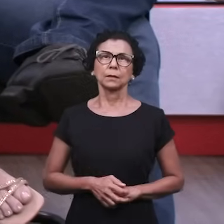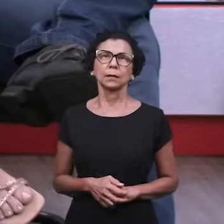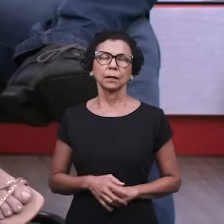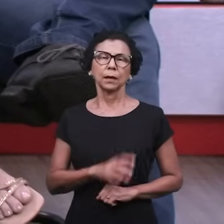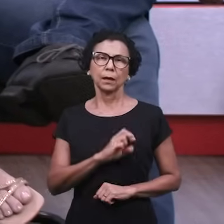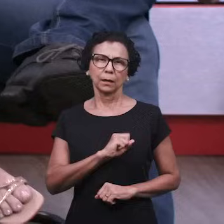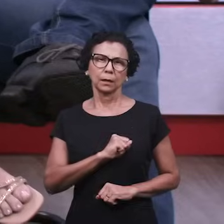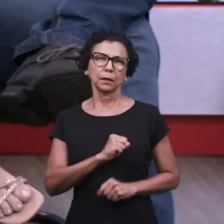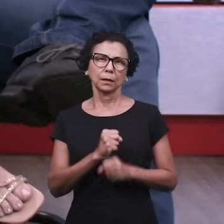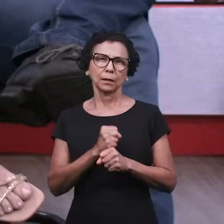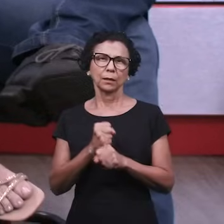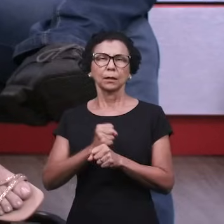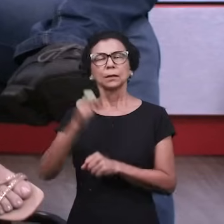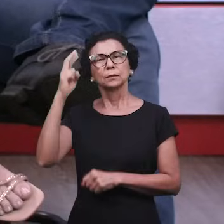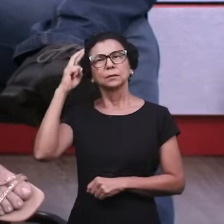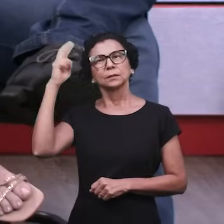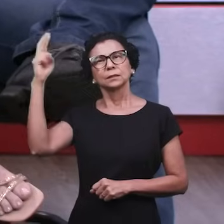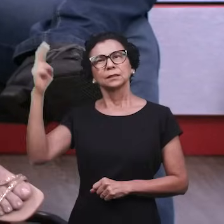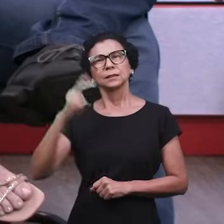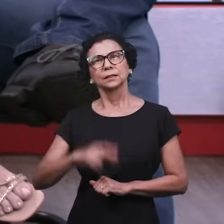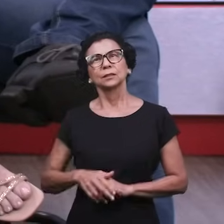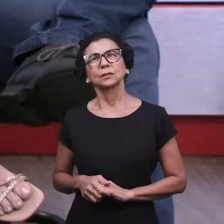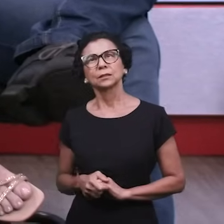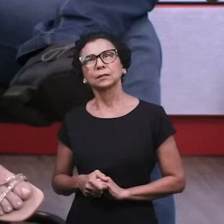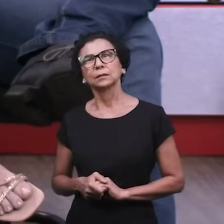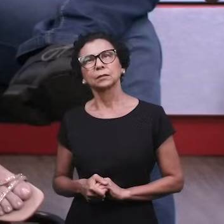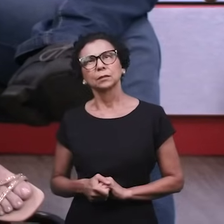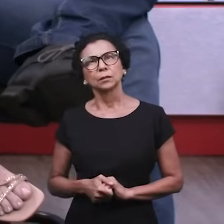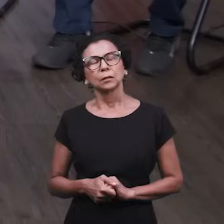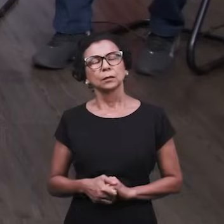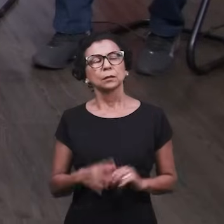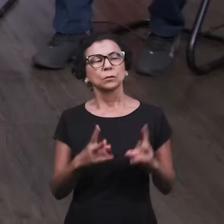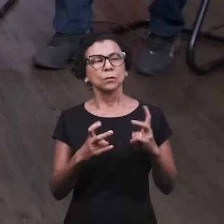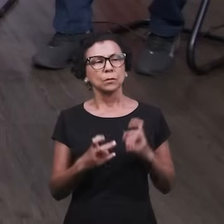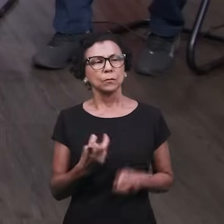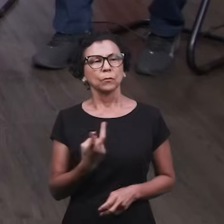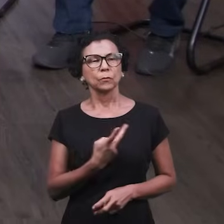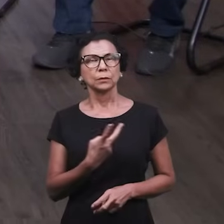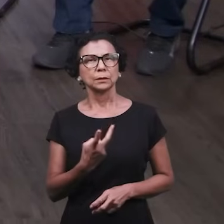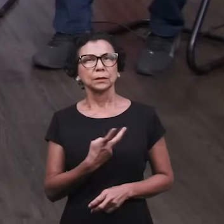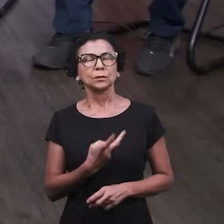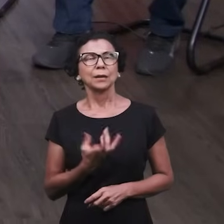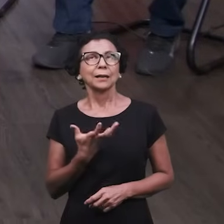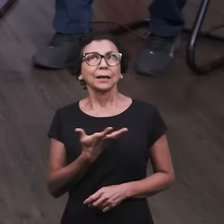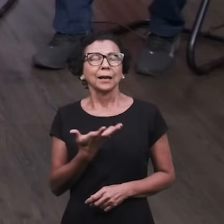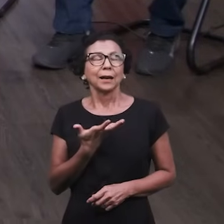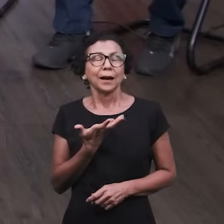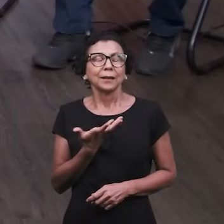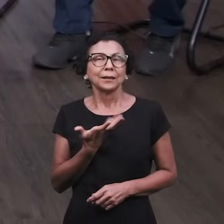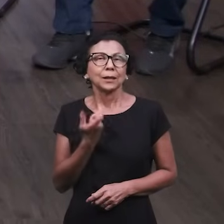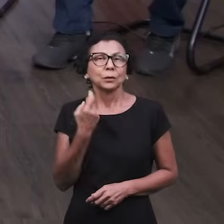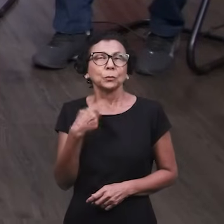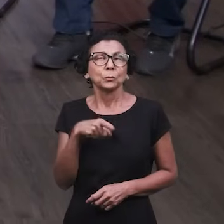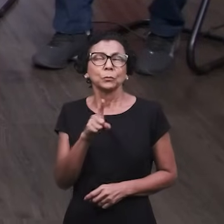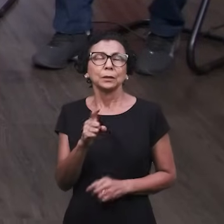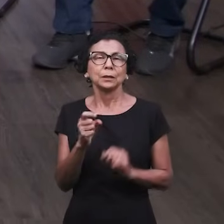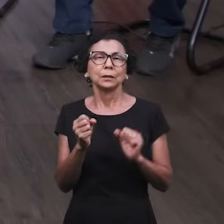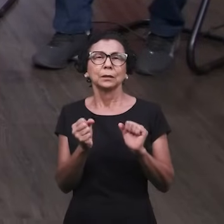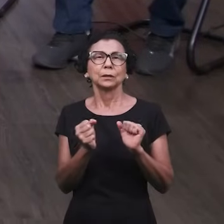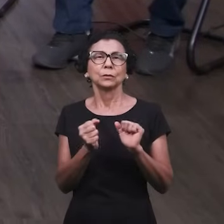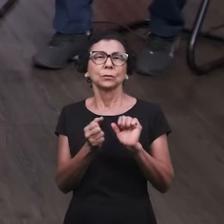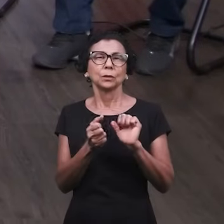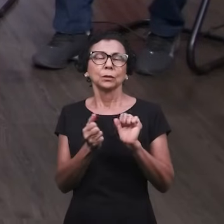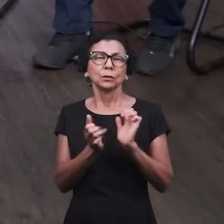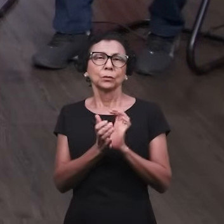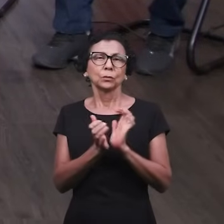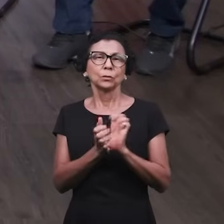Senhor e amar também a obra do Senhor. Porque, na realidade, o que a gente vê em vocês não é só vocês queriam, eu quero estar lá no grupo de louvor, eu quero participar,